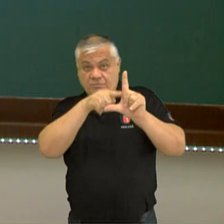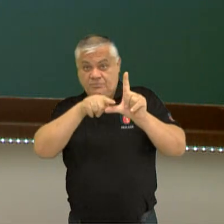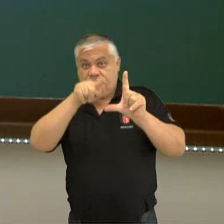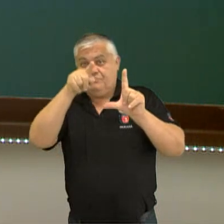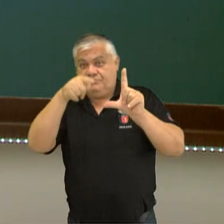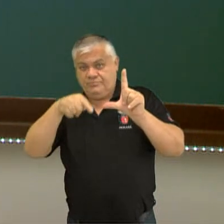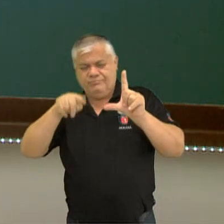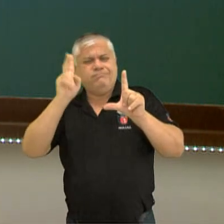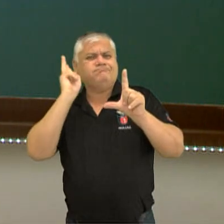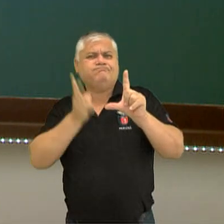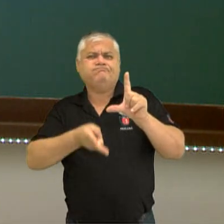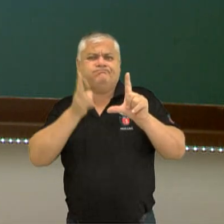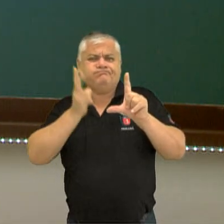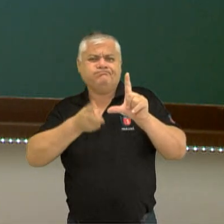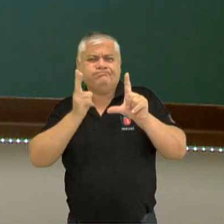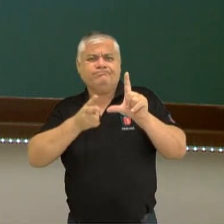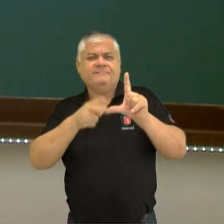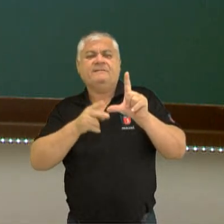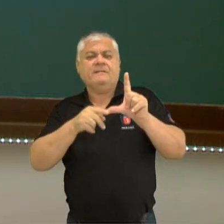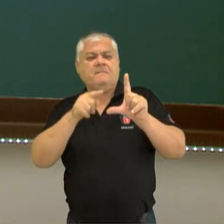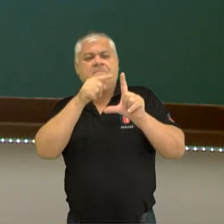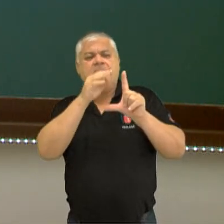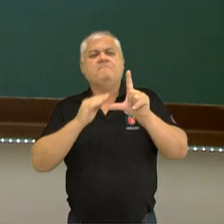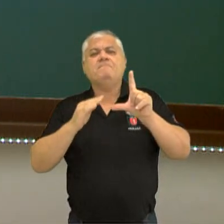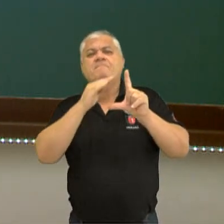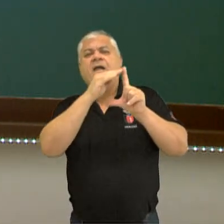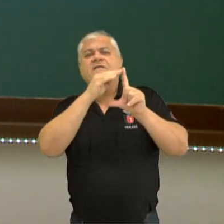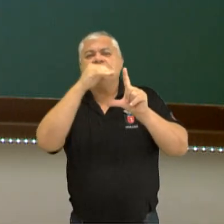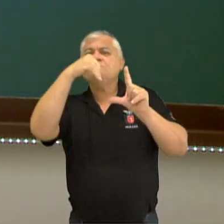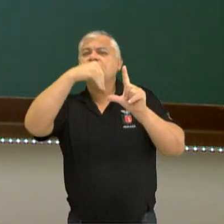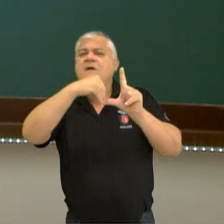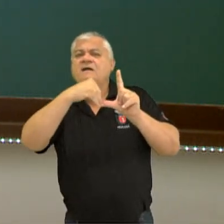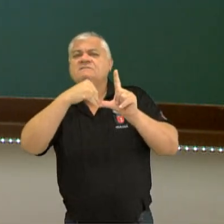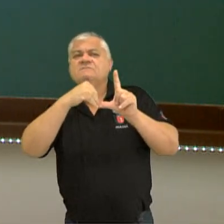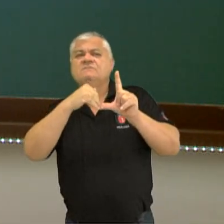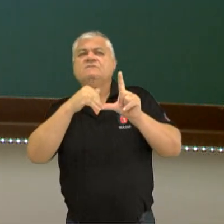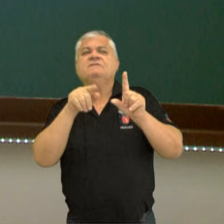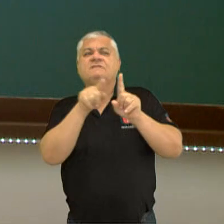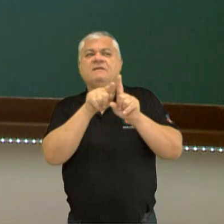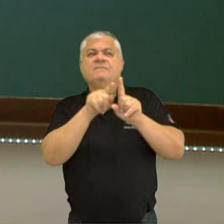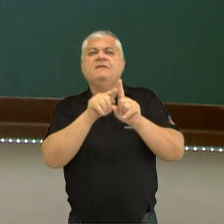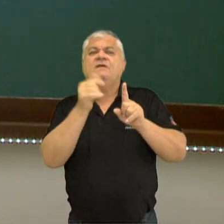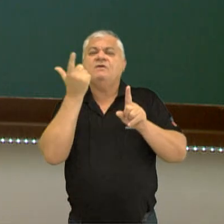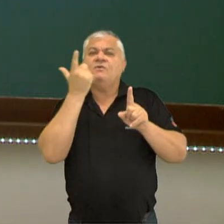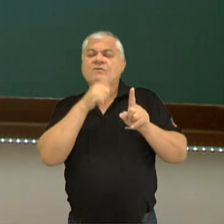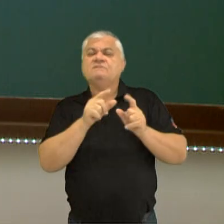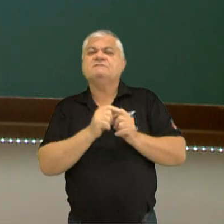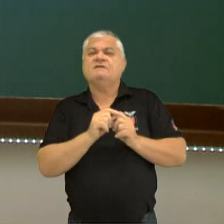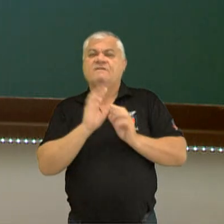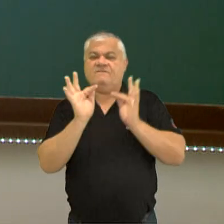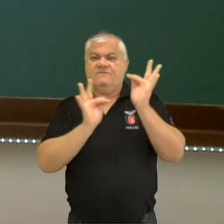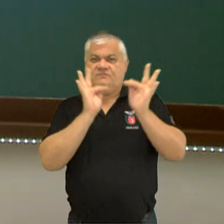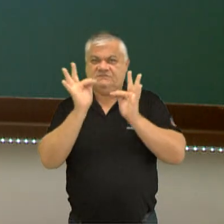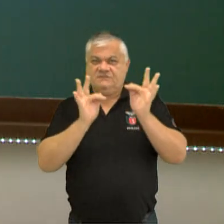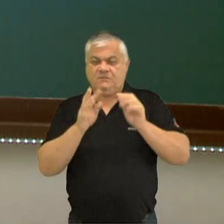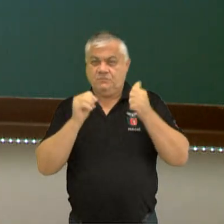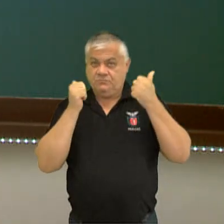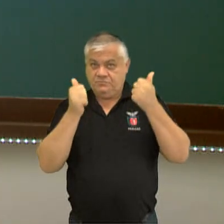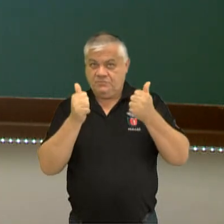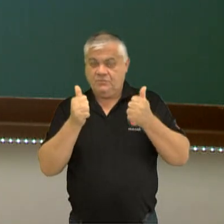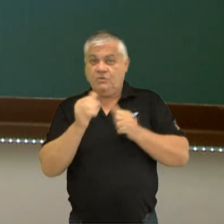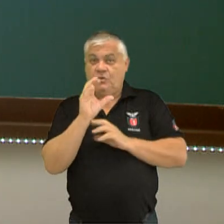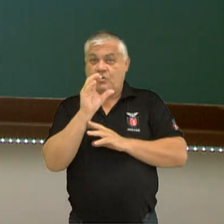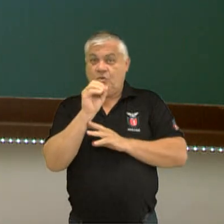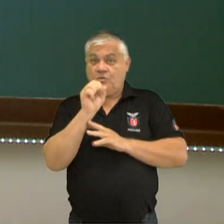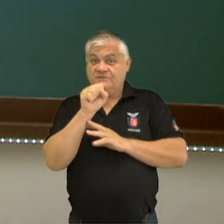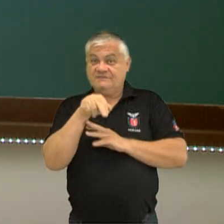a distância do ponto máximo até outro ponto máximo, ou de um ponto mínimo até outro ponto mínimo. E aí conseguimos escrever essa função